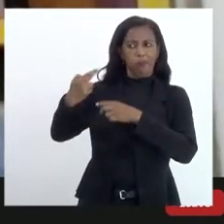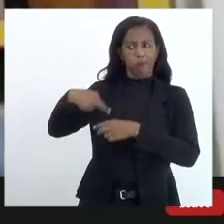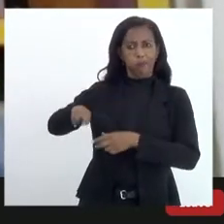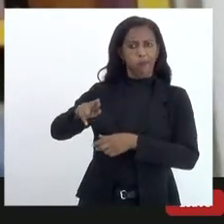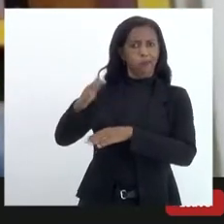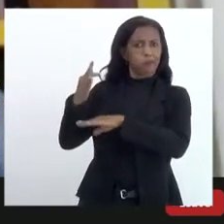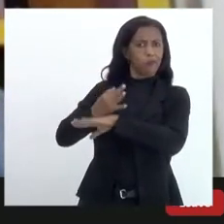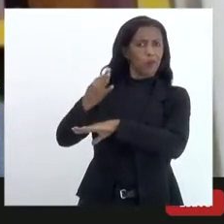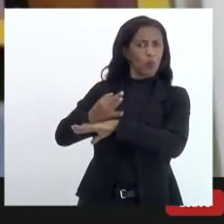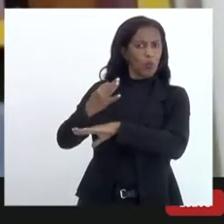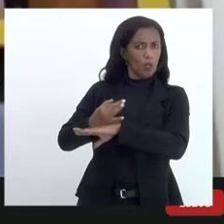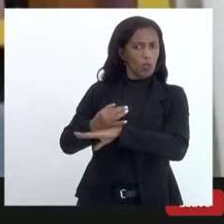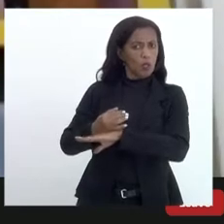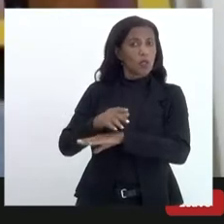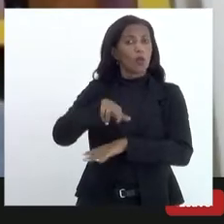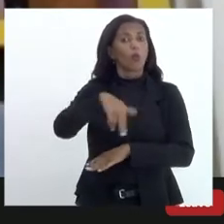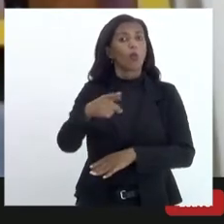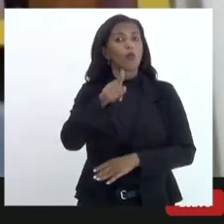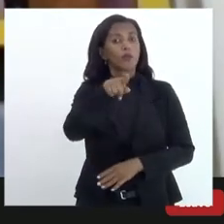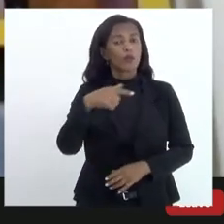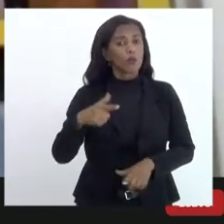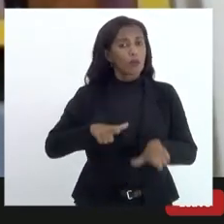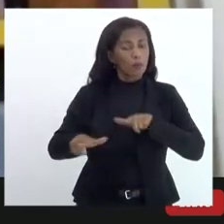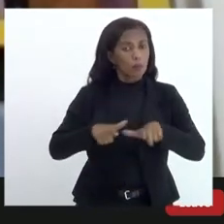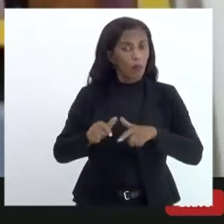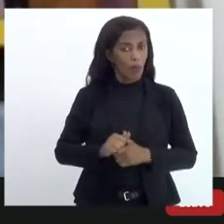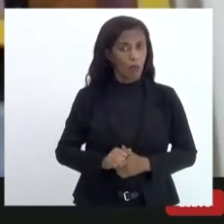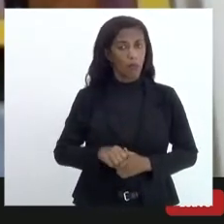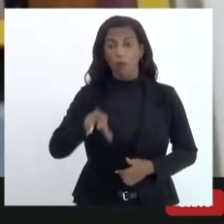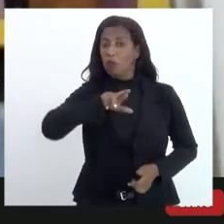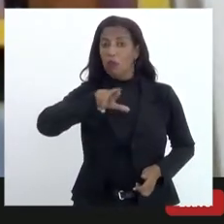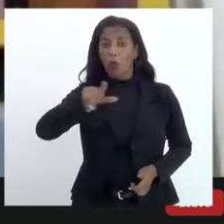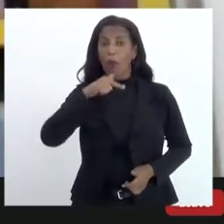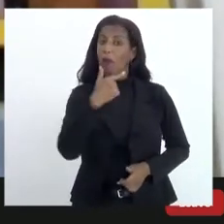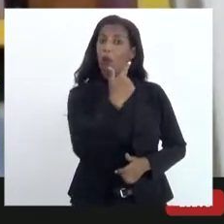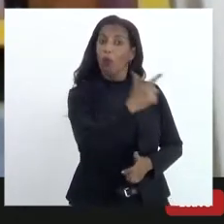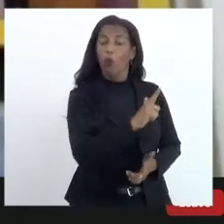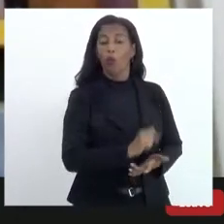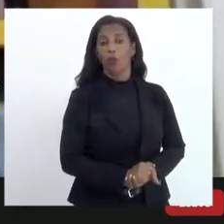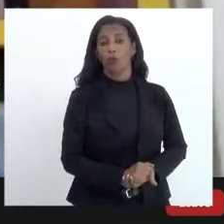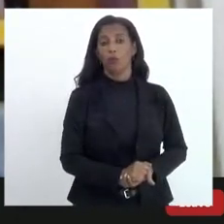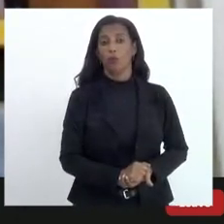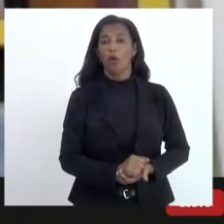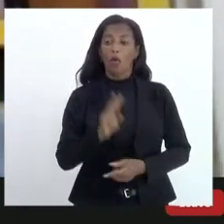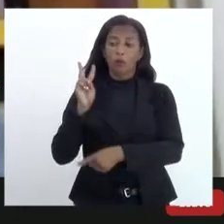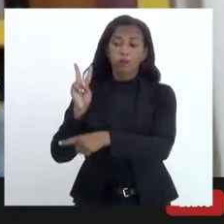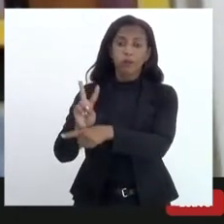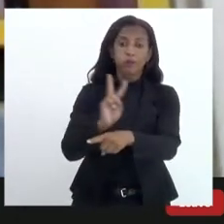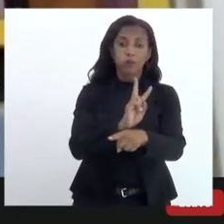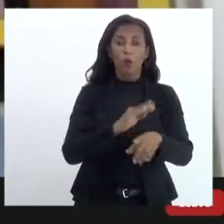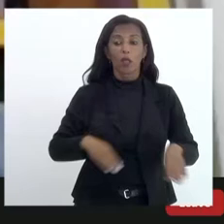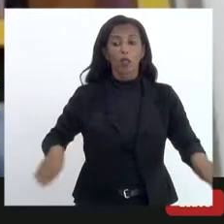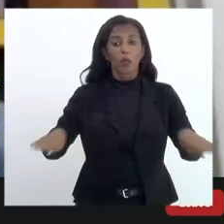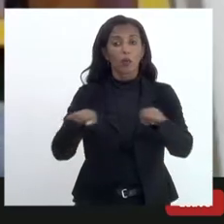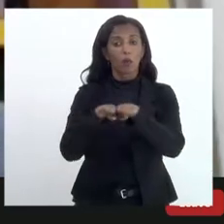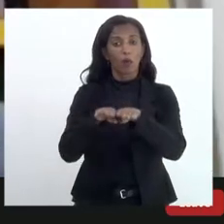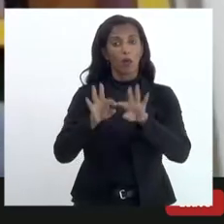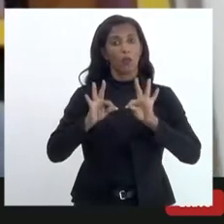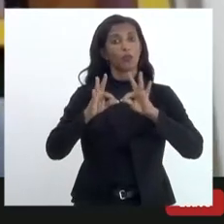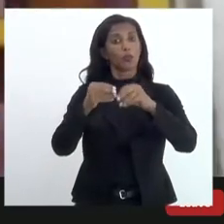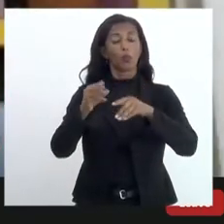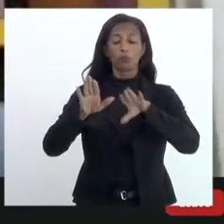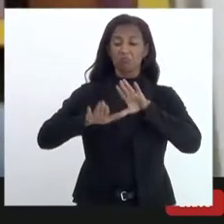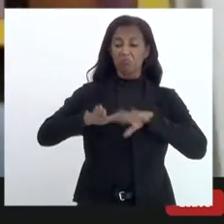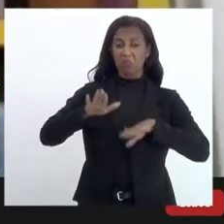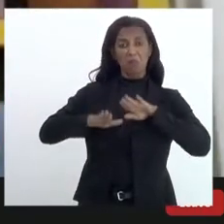seu papel não é esse, né? O seu papel é outro. É zelar por todos, é contribuir com todos aqui, independente